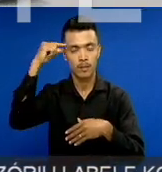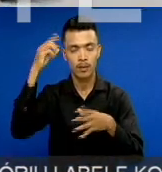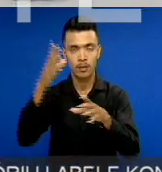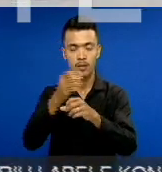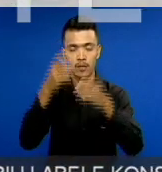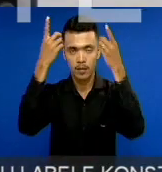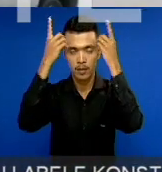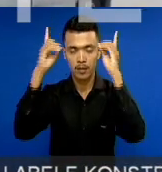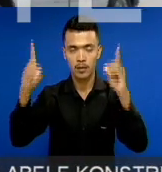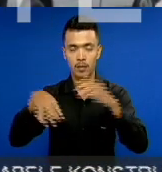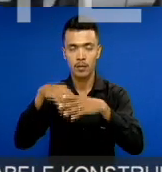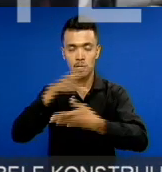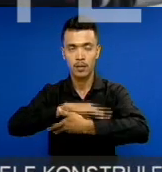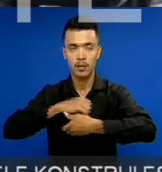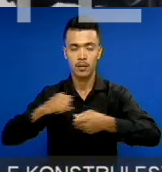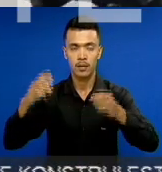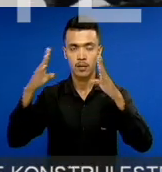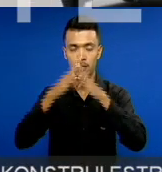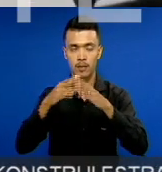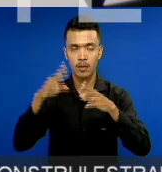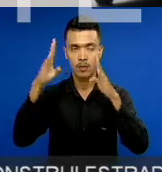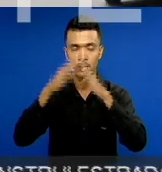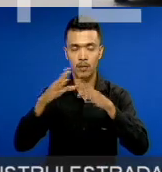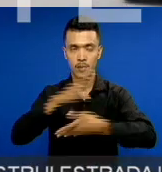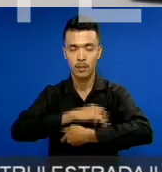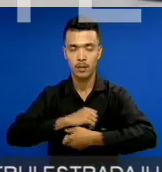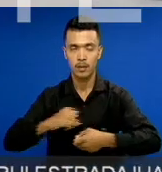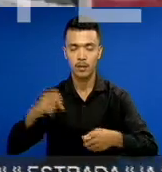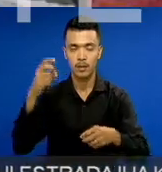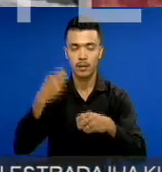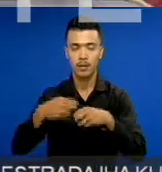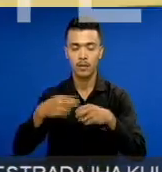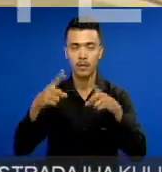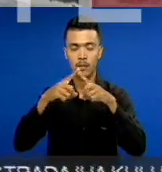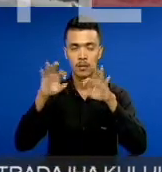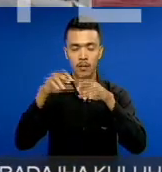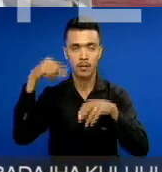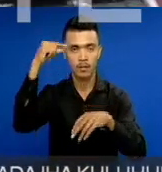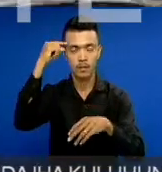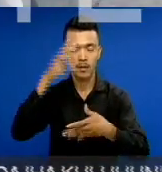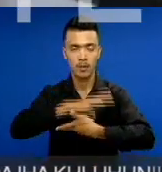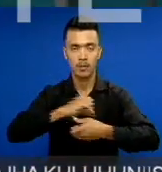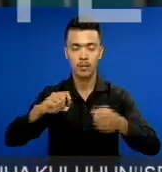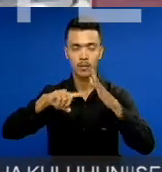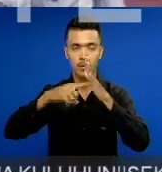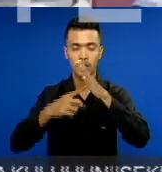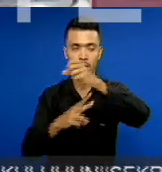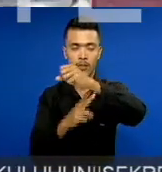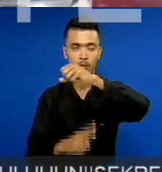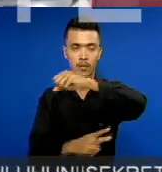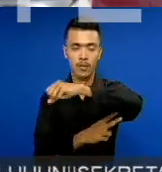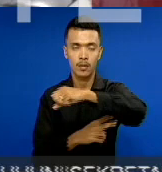decisão rodiba sobre o baraca refere. Baraca no uma neve sai tarde do governo do sobo ao que era sus ponte Bezerra Bibi,